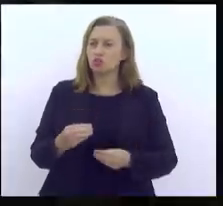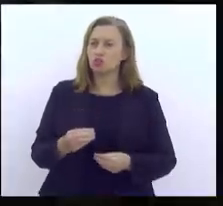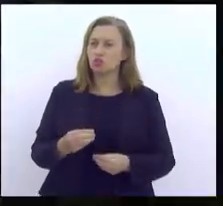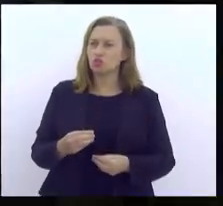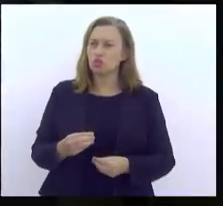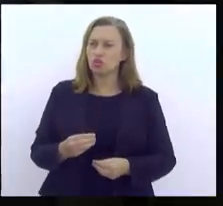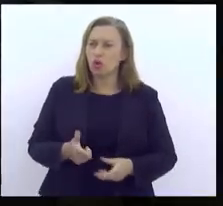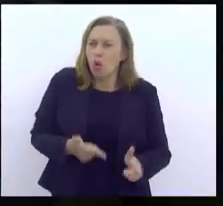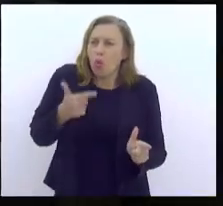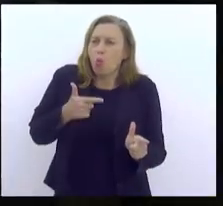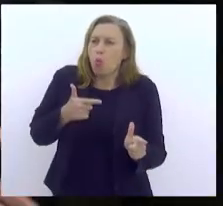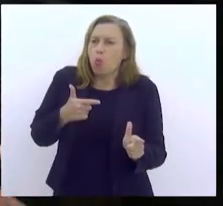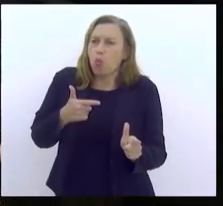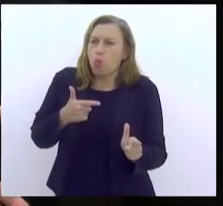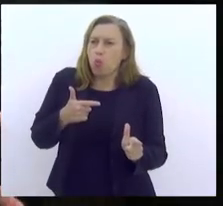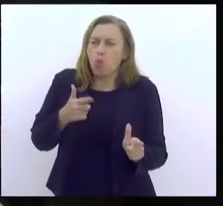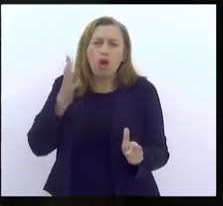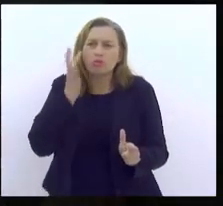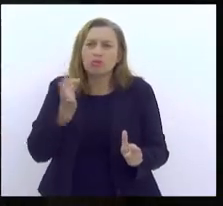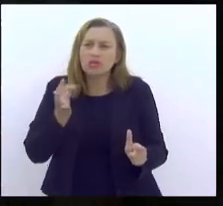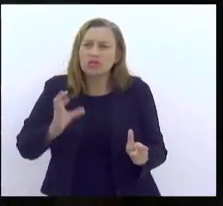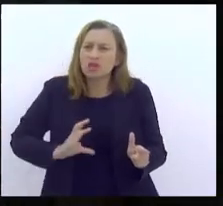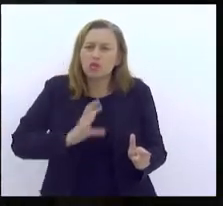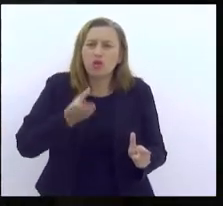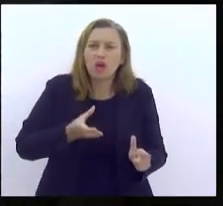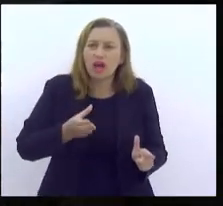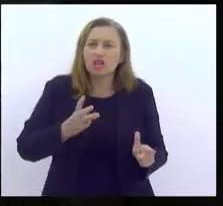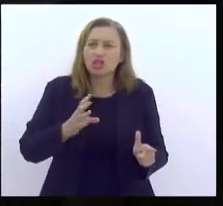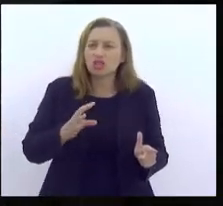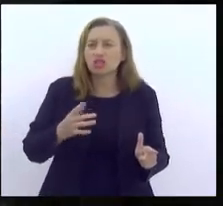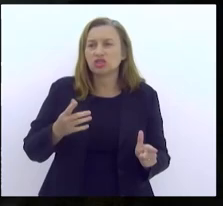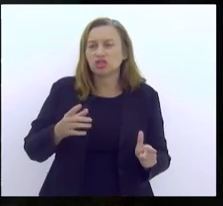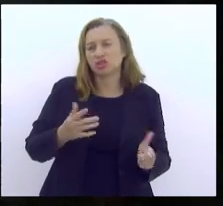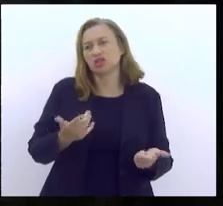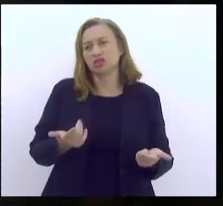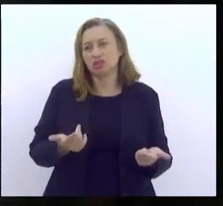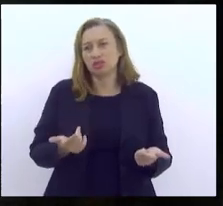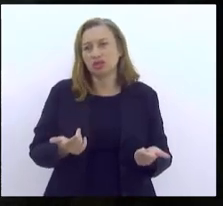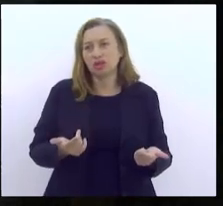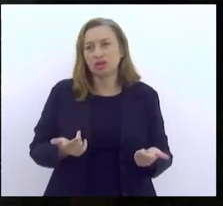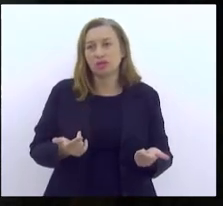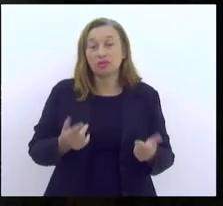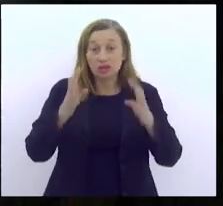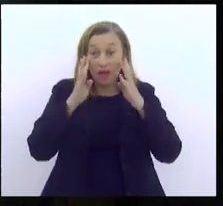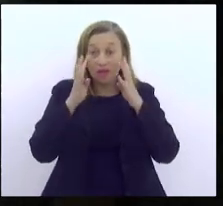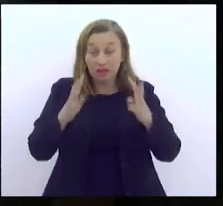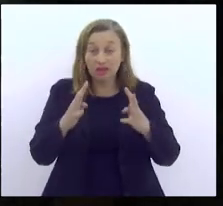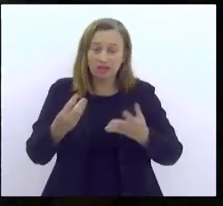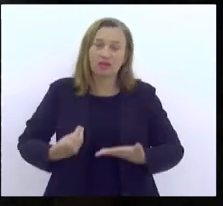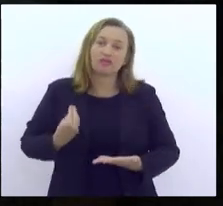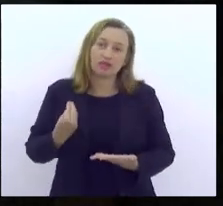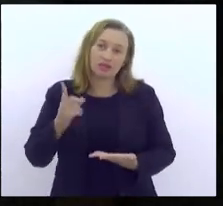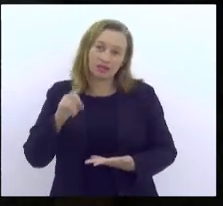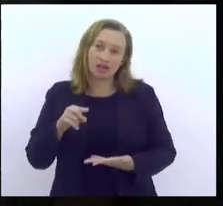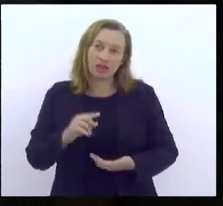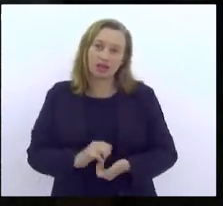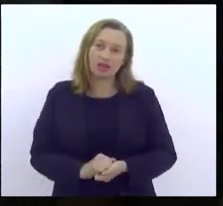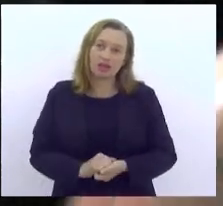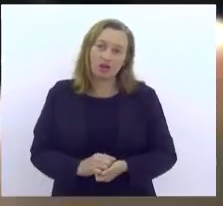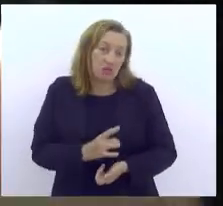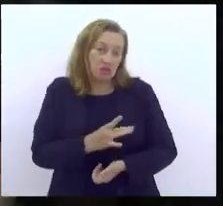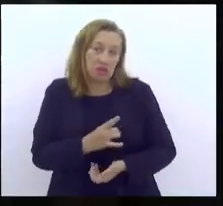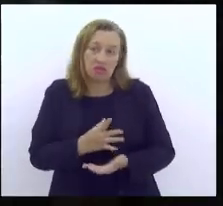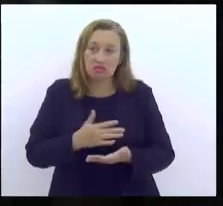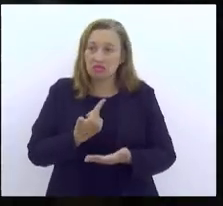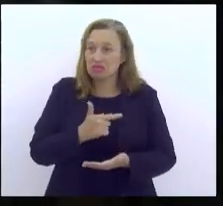tudo com fuzil. Eu não sei como tinha coragem de enfrentar isso tudo. É que eu devo ser um pouquinho mais atenta, né, na vida. Dizer assim, eu tenho medo de nada.